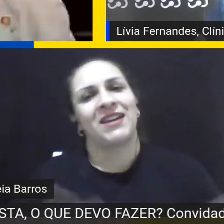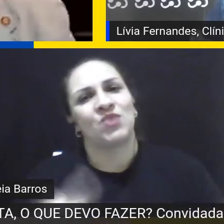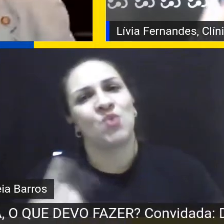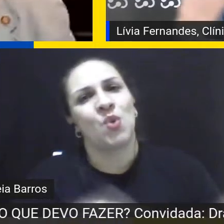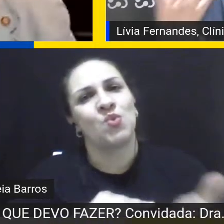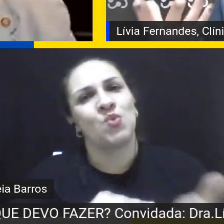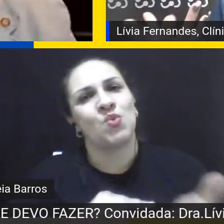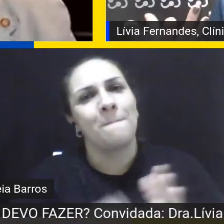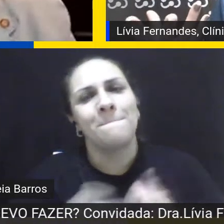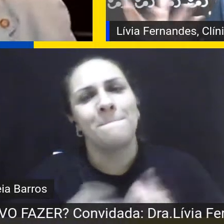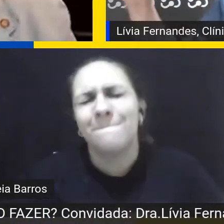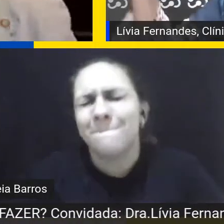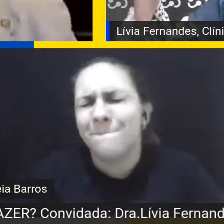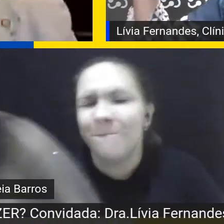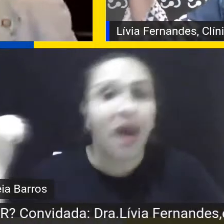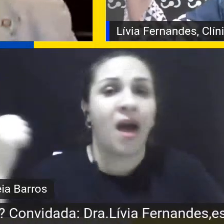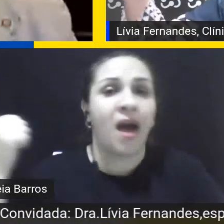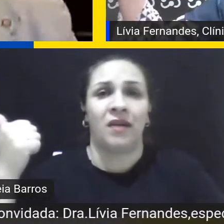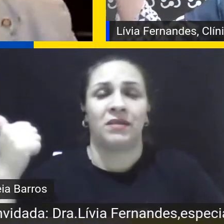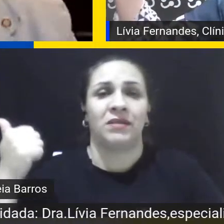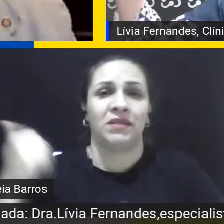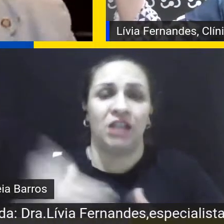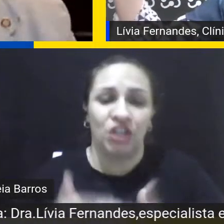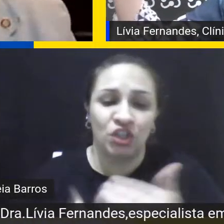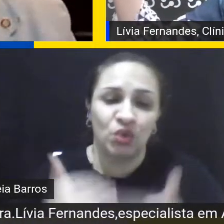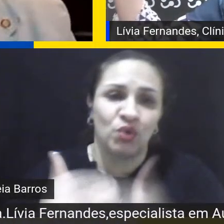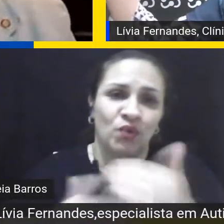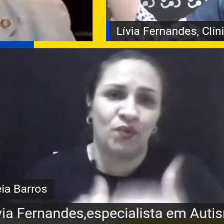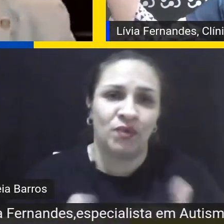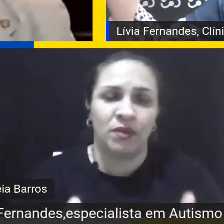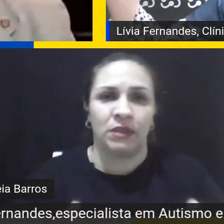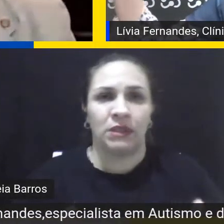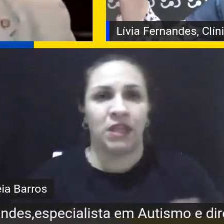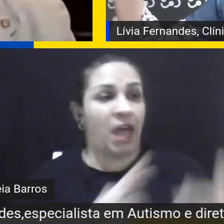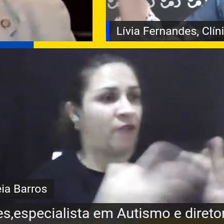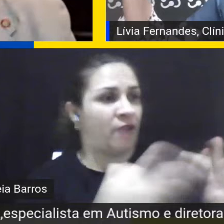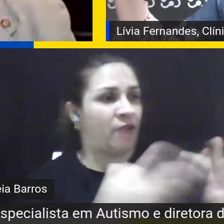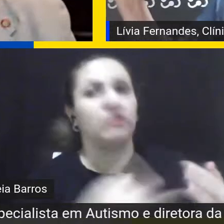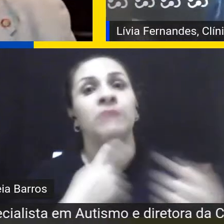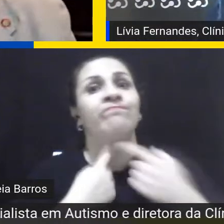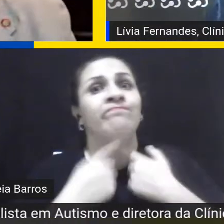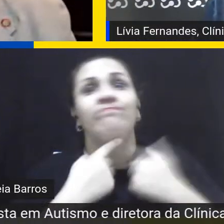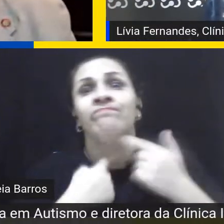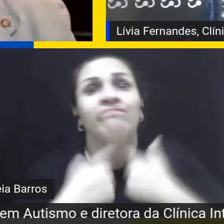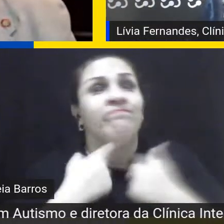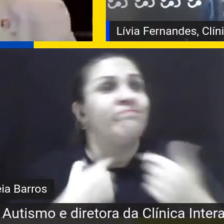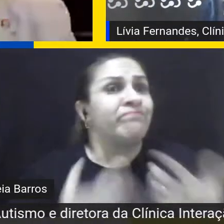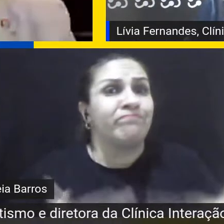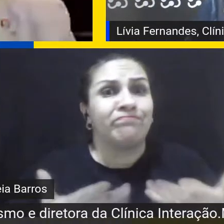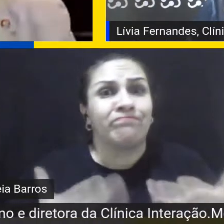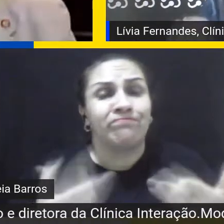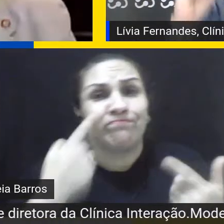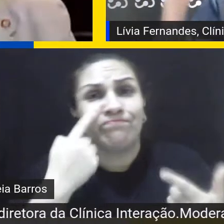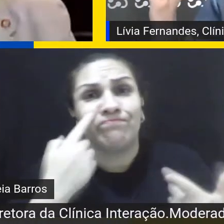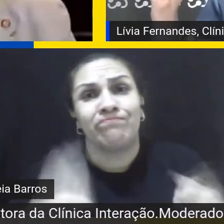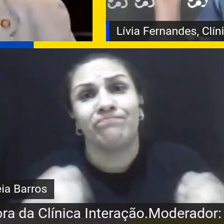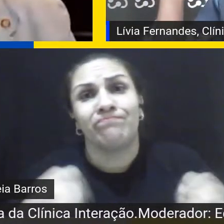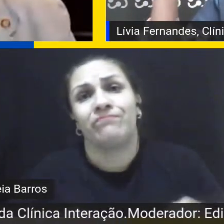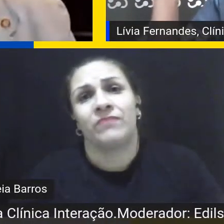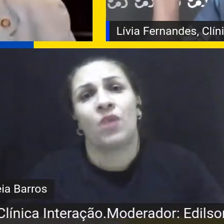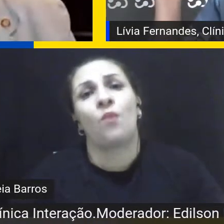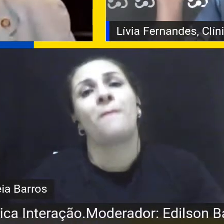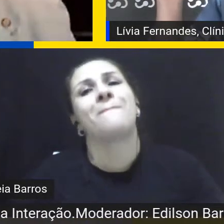é desenvolver a criança. E o pai está ali no nível de ansiedade muito grande. Só que, às vezes, qual é o maior